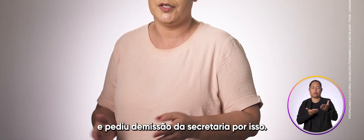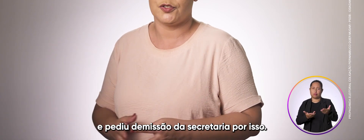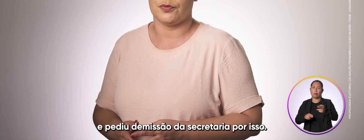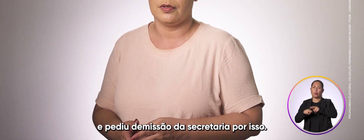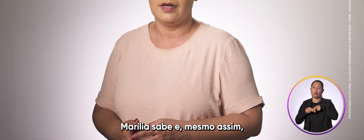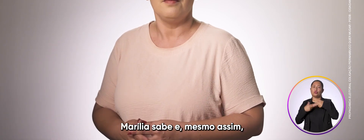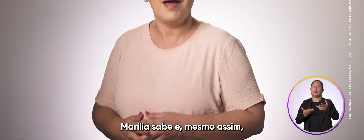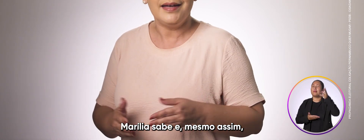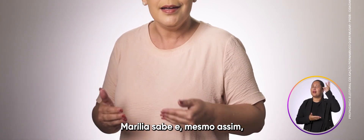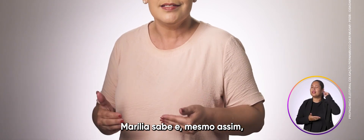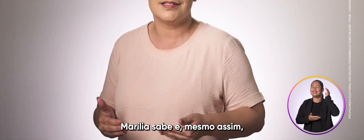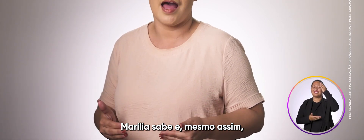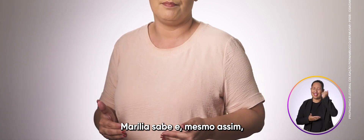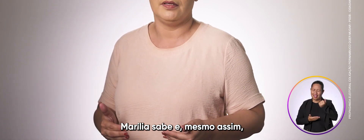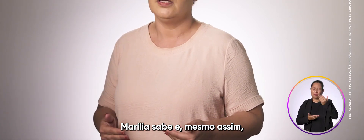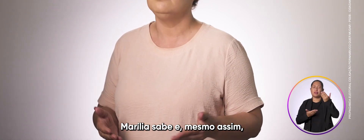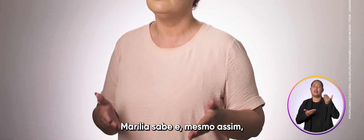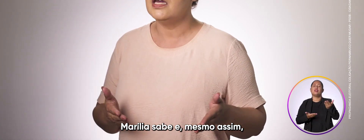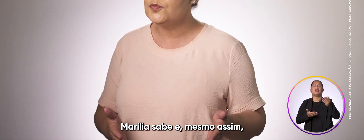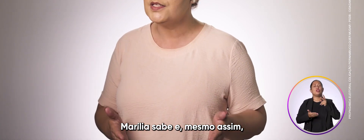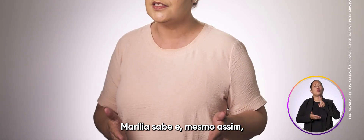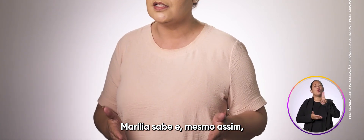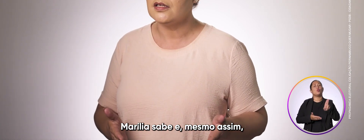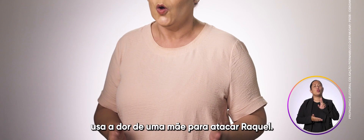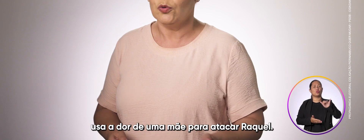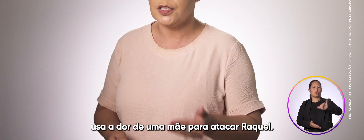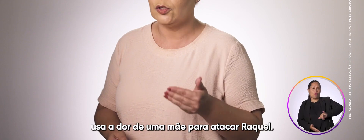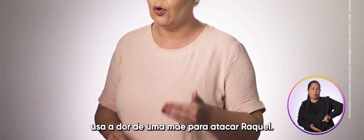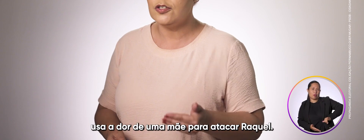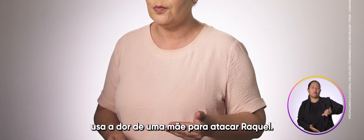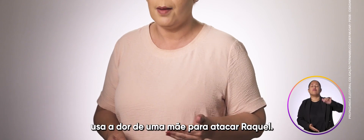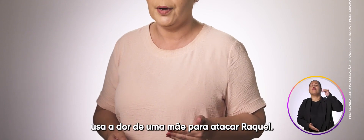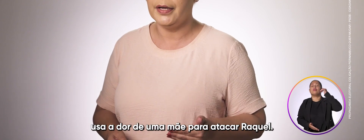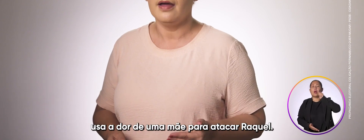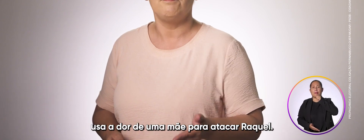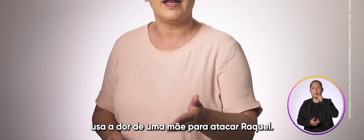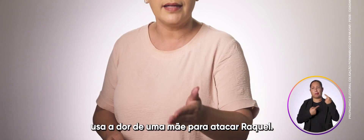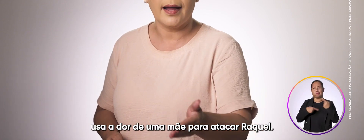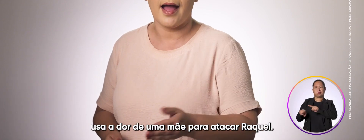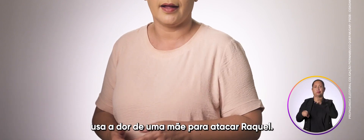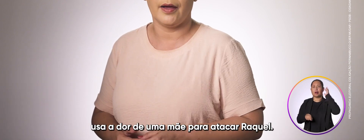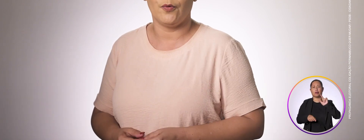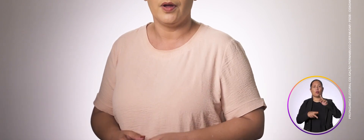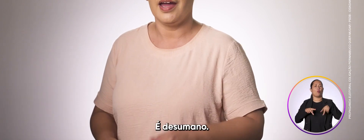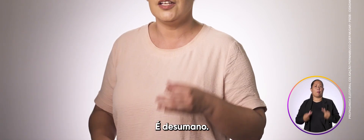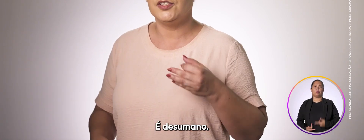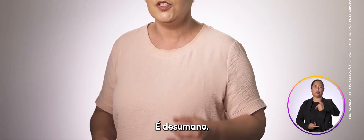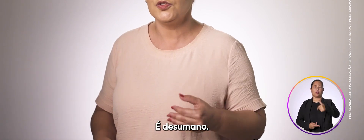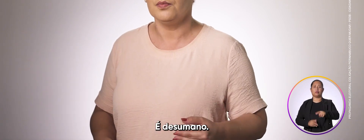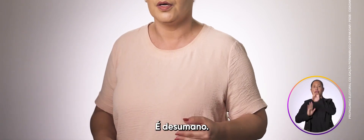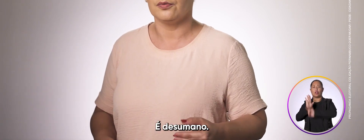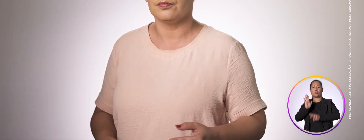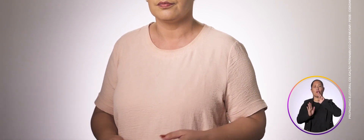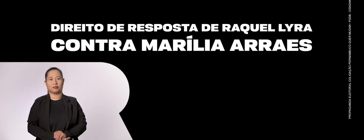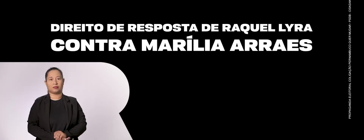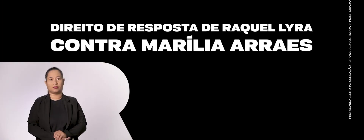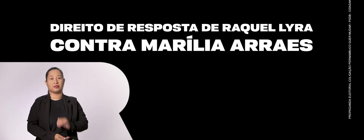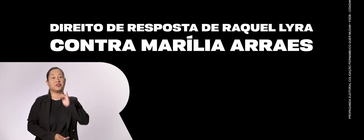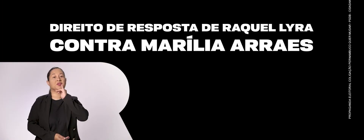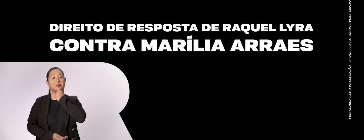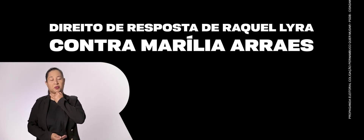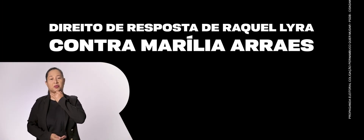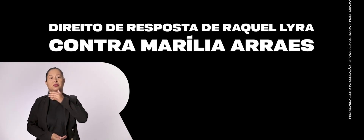secretaria por isso. Marília sabe, e mesmo assim, usa a dor de uma mãe para atacar Raquel. É desumano.